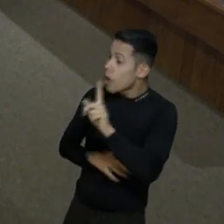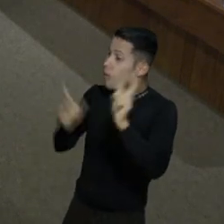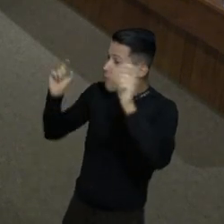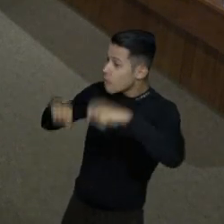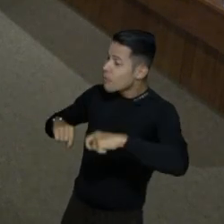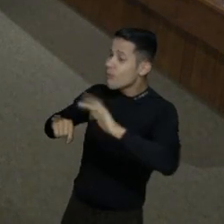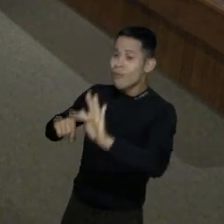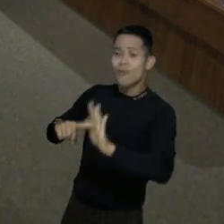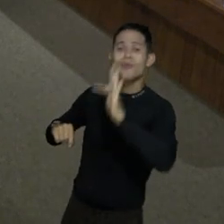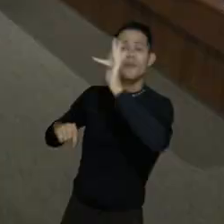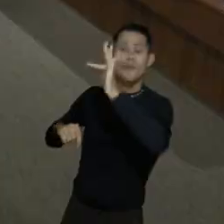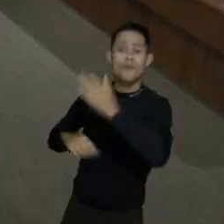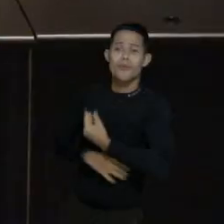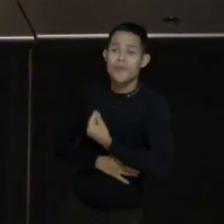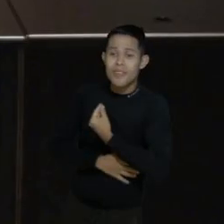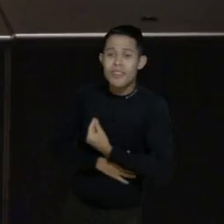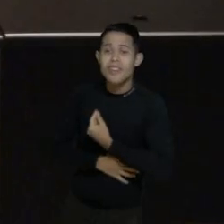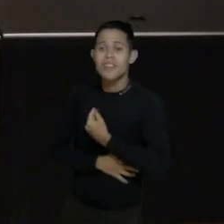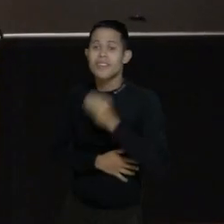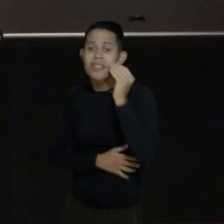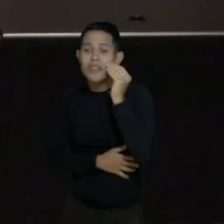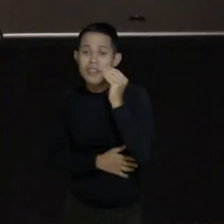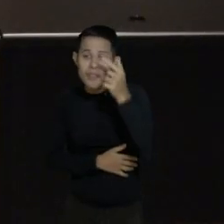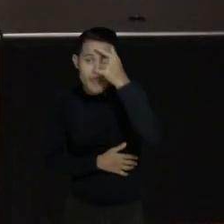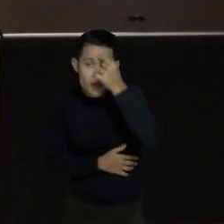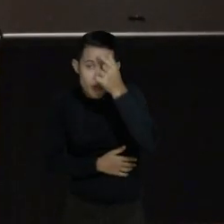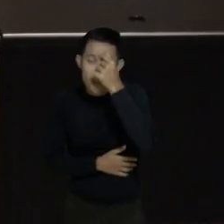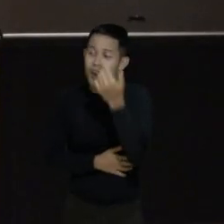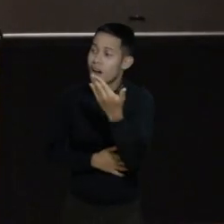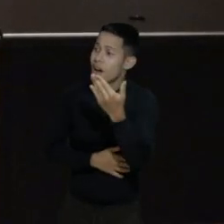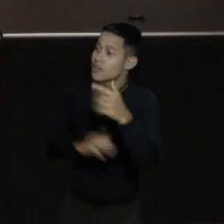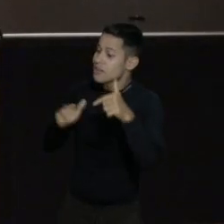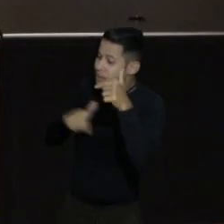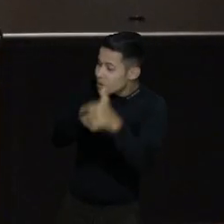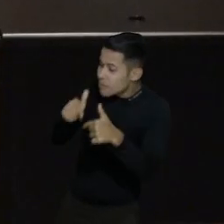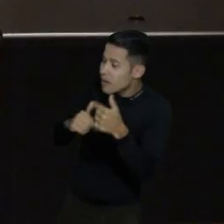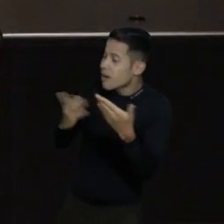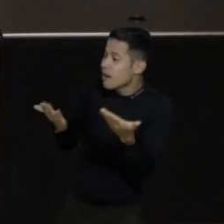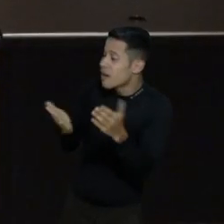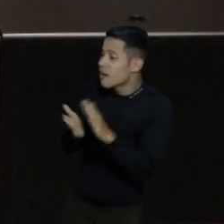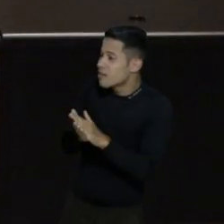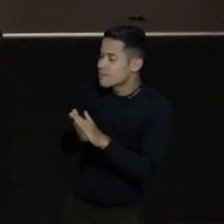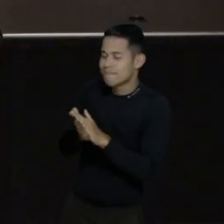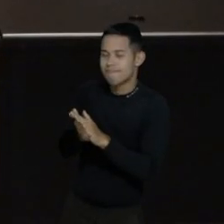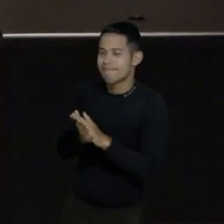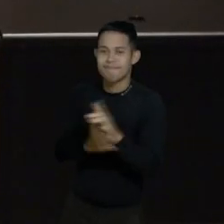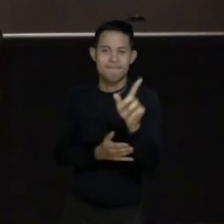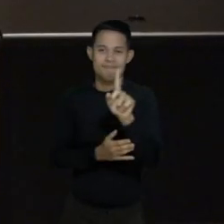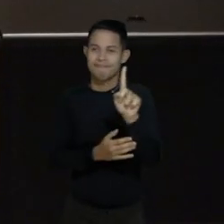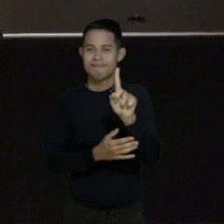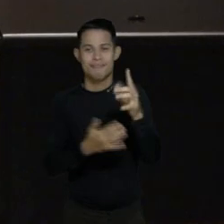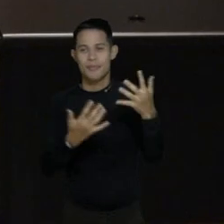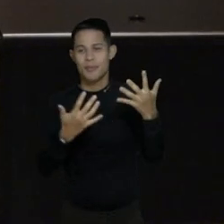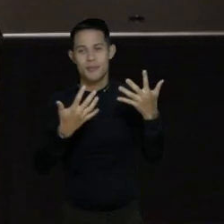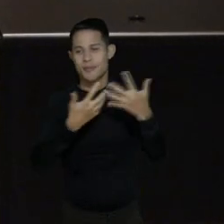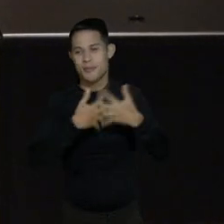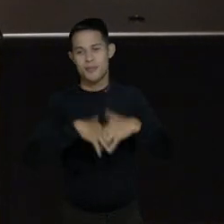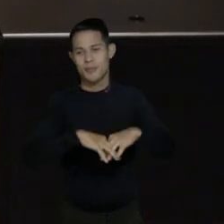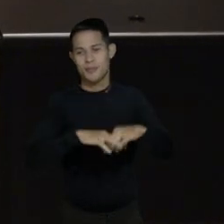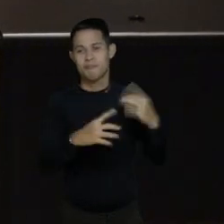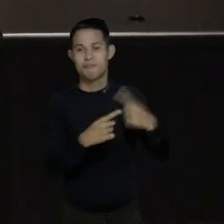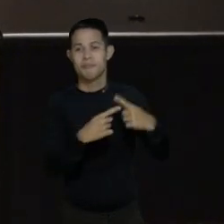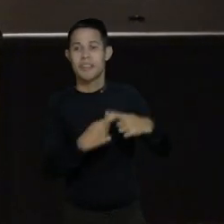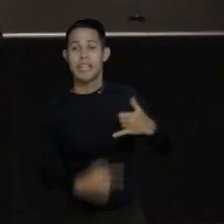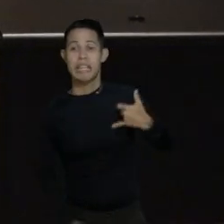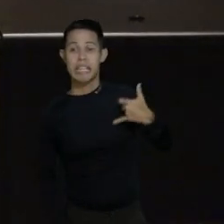de talvez tentar uma faculdade de tentar um emprego não adiantou né gente porque 18 anos